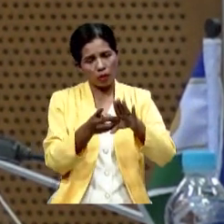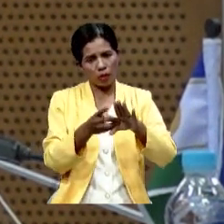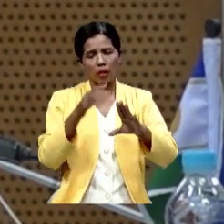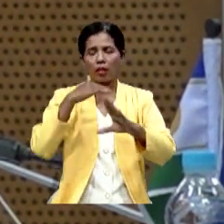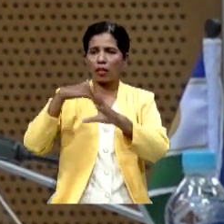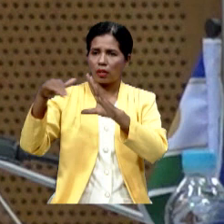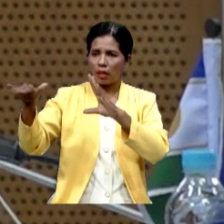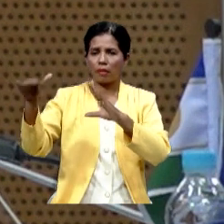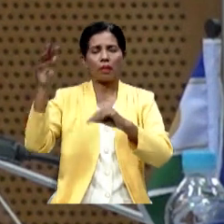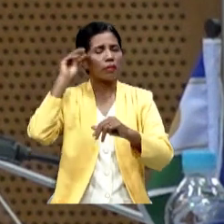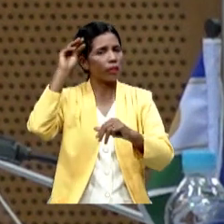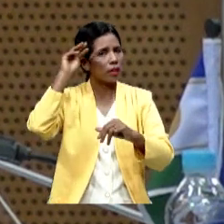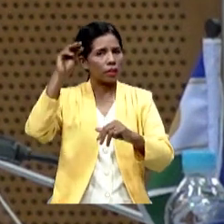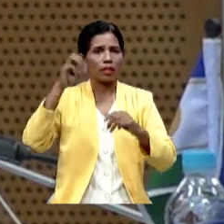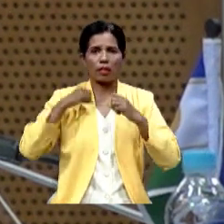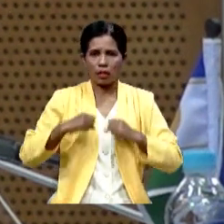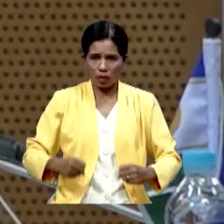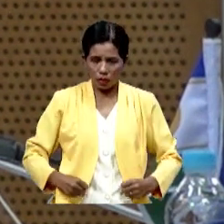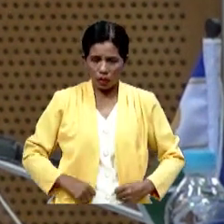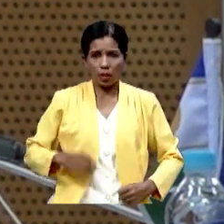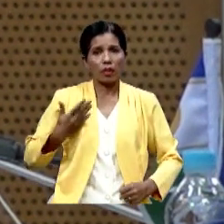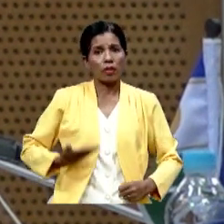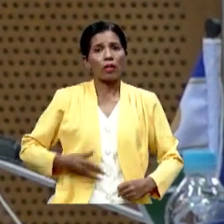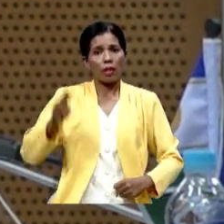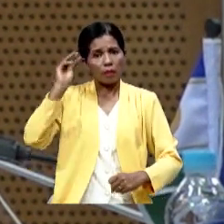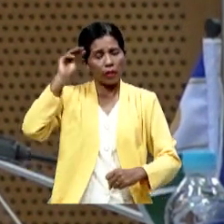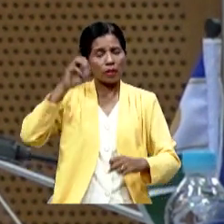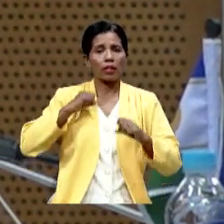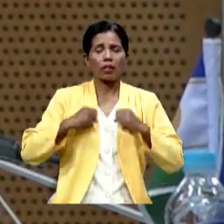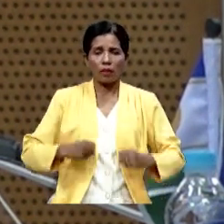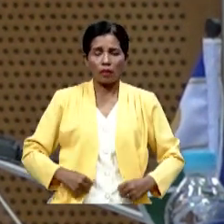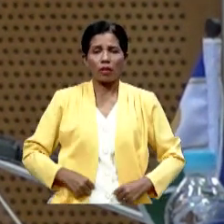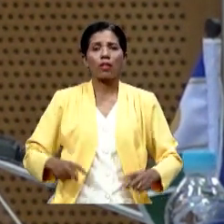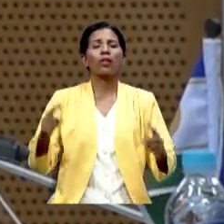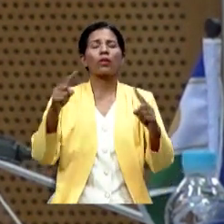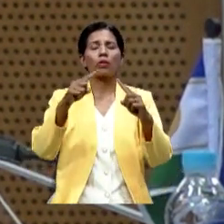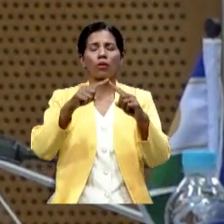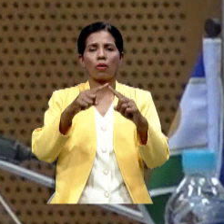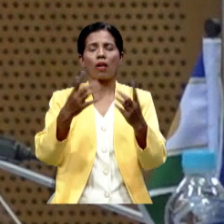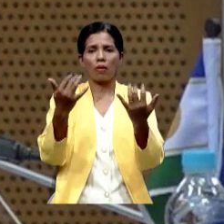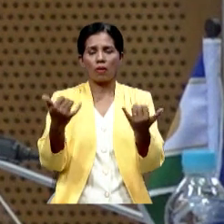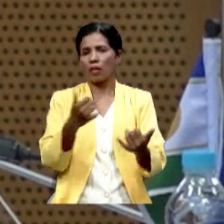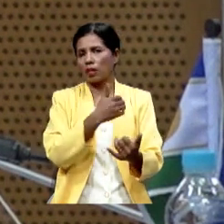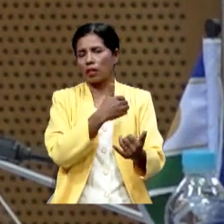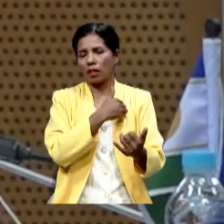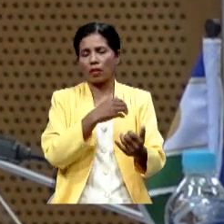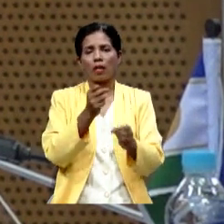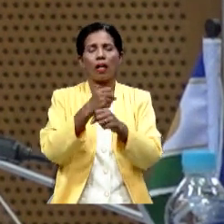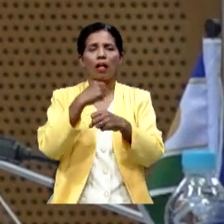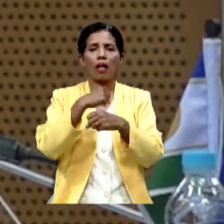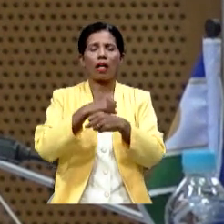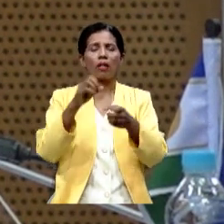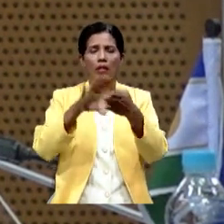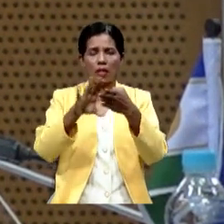senhora ministra saúde mai be to agora sedau katun despacho e